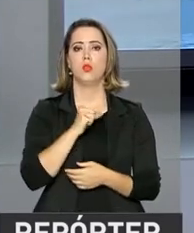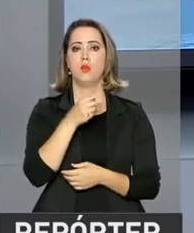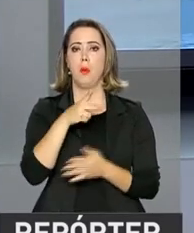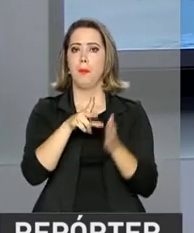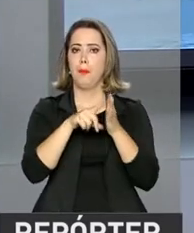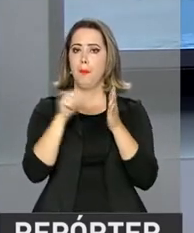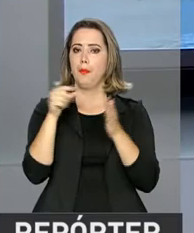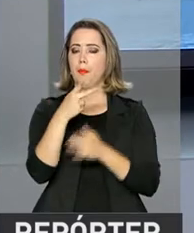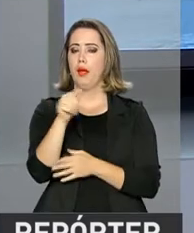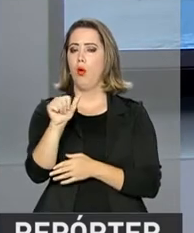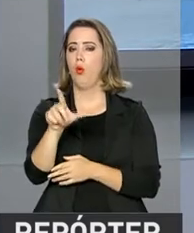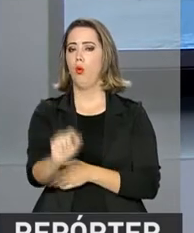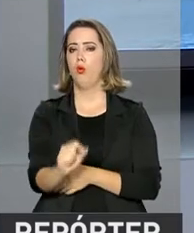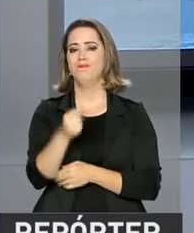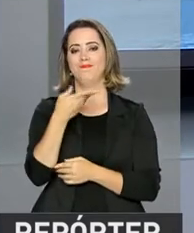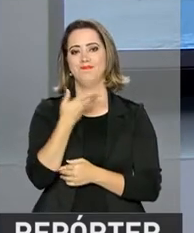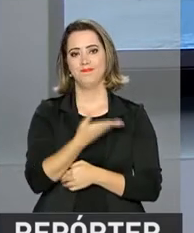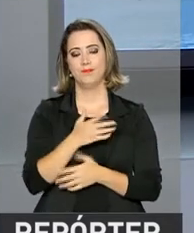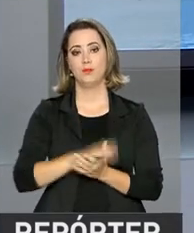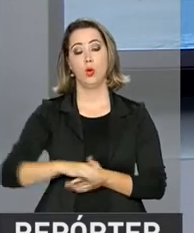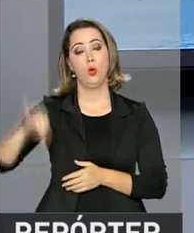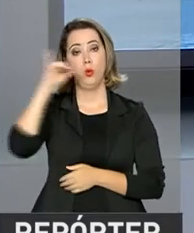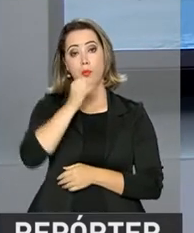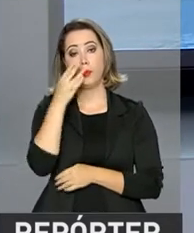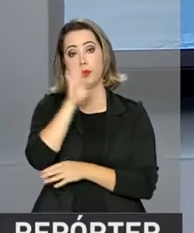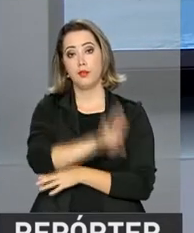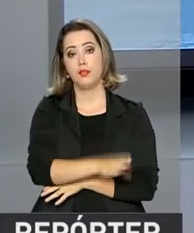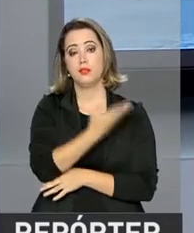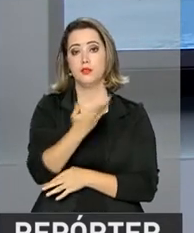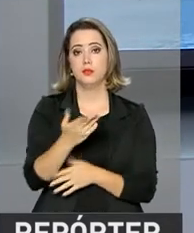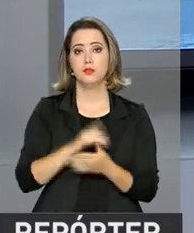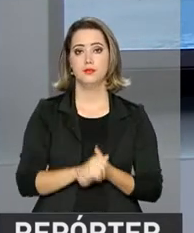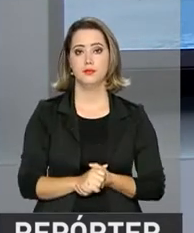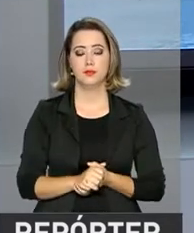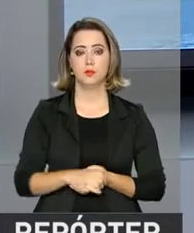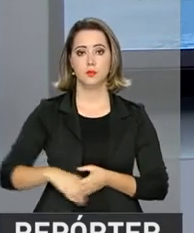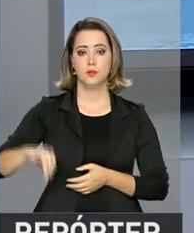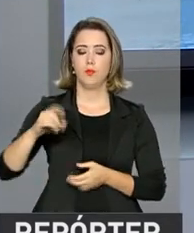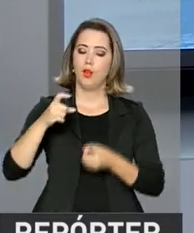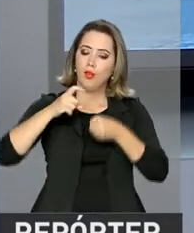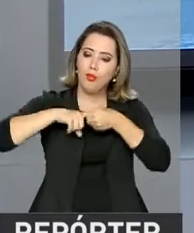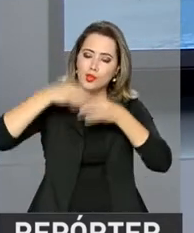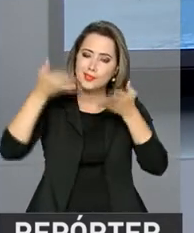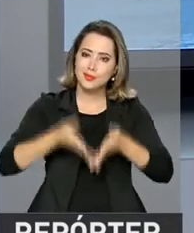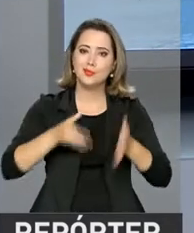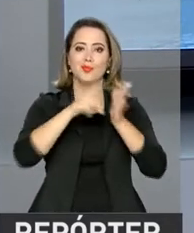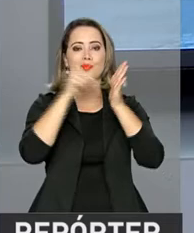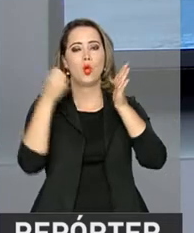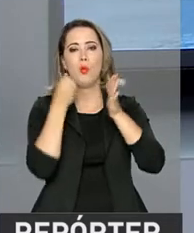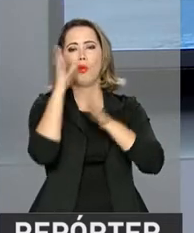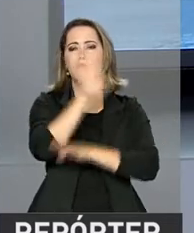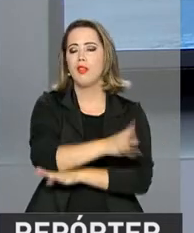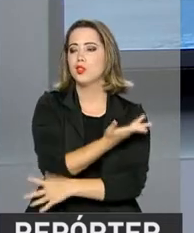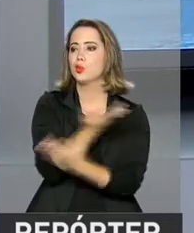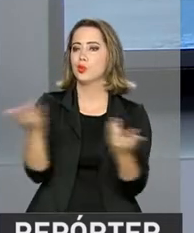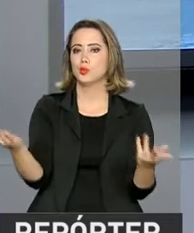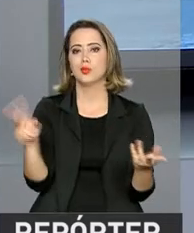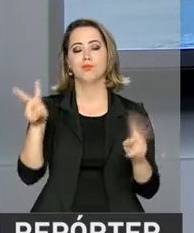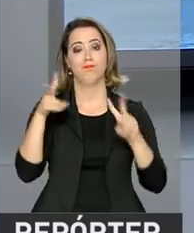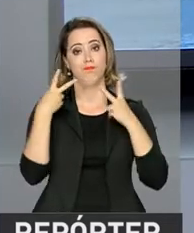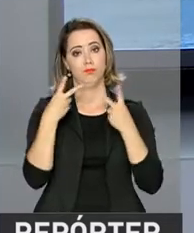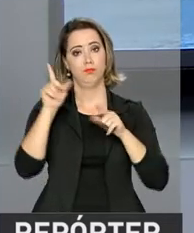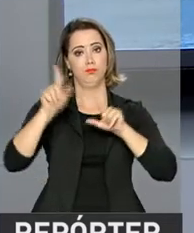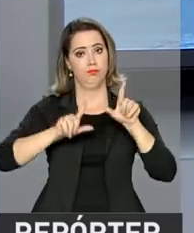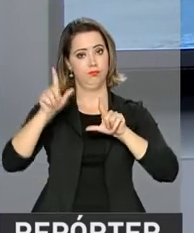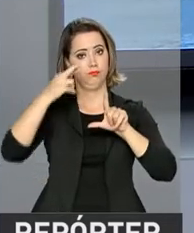repórter paulo la sálvia olá paulo boa tarde mais uma vez a você botamos aqui do palácio do planalto boa tarde roberto boa tarde a todos que nos